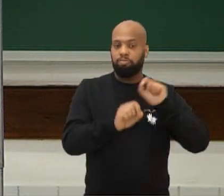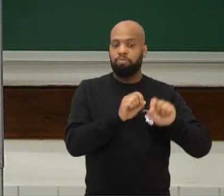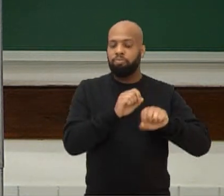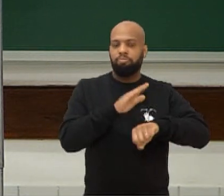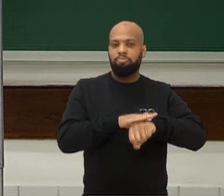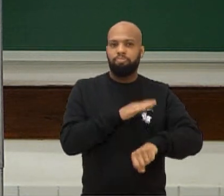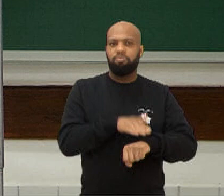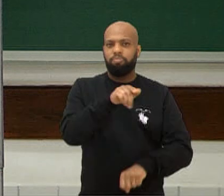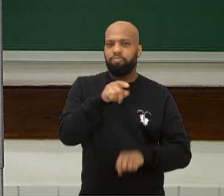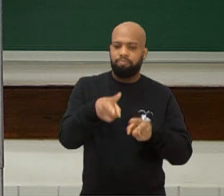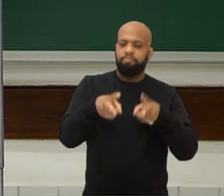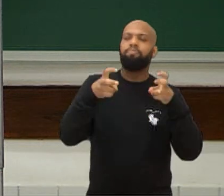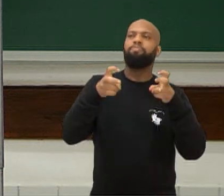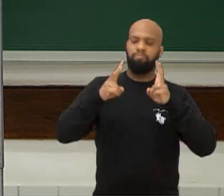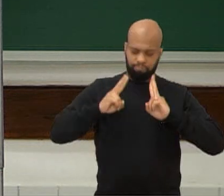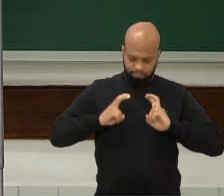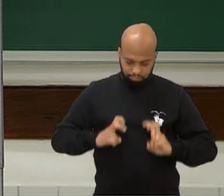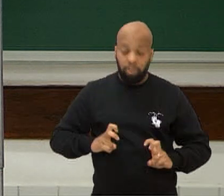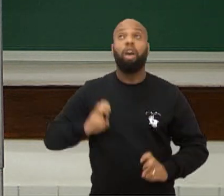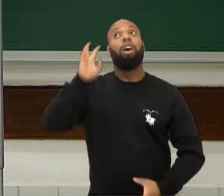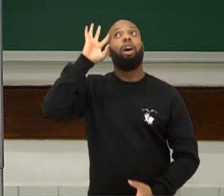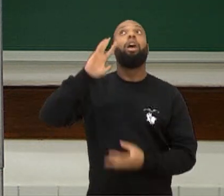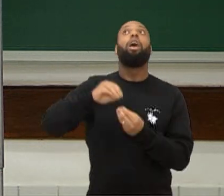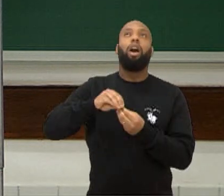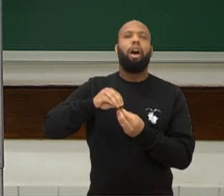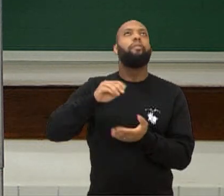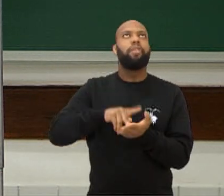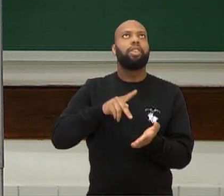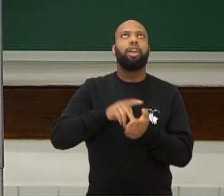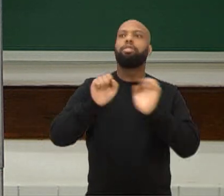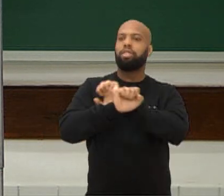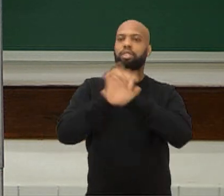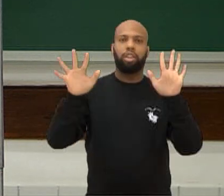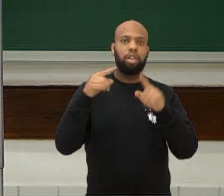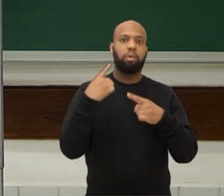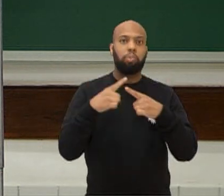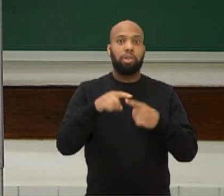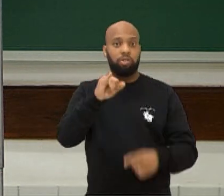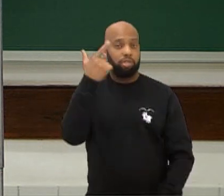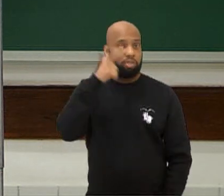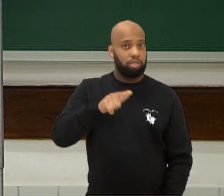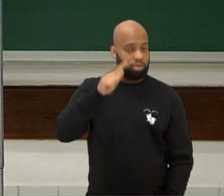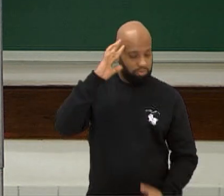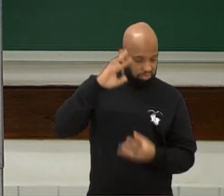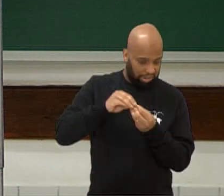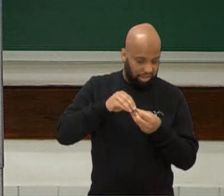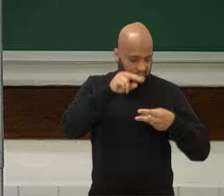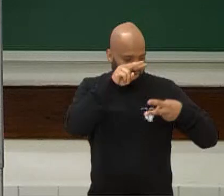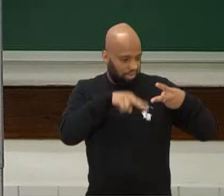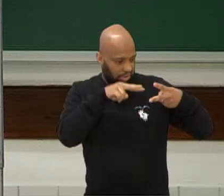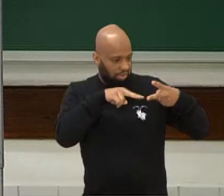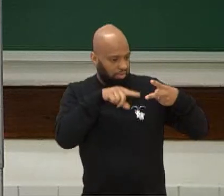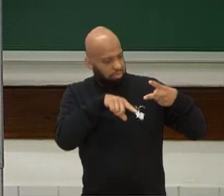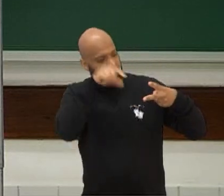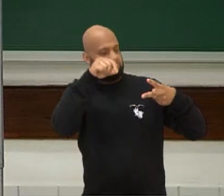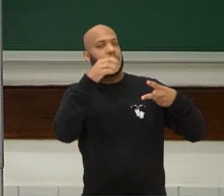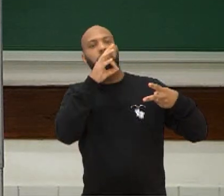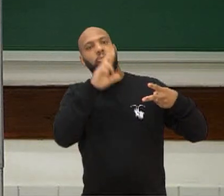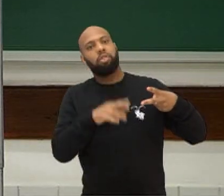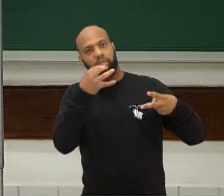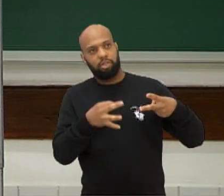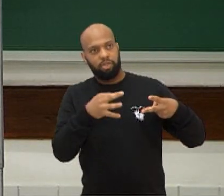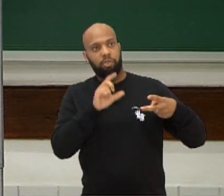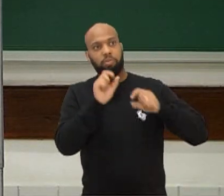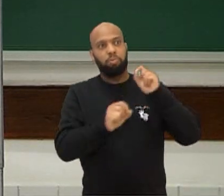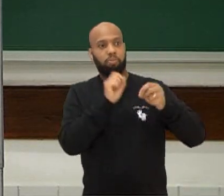você percebe se entendeu facilmente o que eu estava explicando. Porque se você entendeu, você leu e falou, ah, com certeza é essa. E a